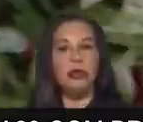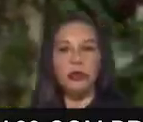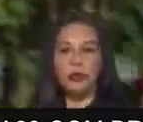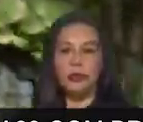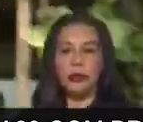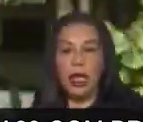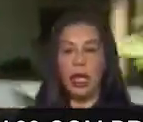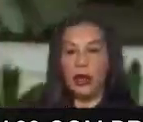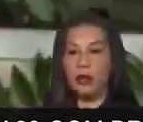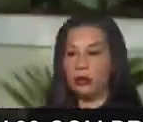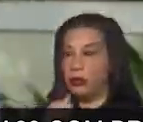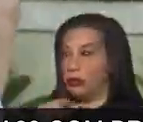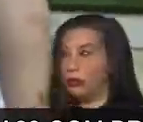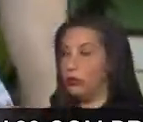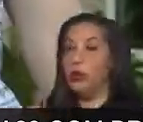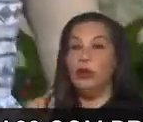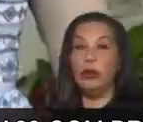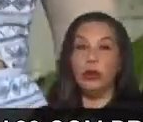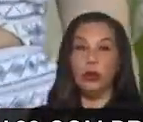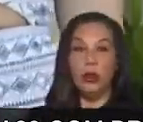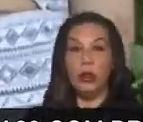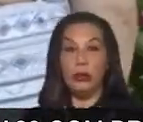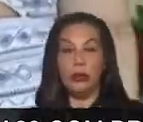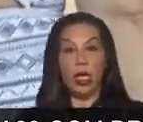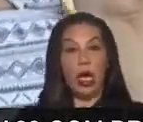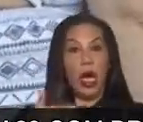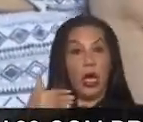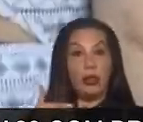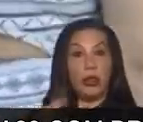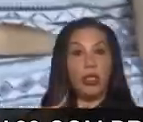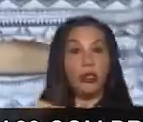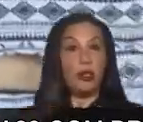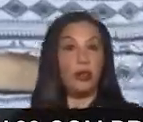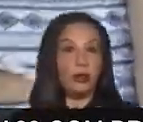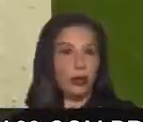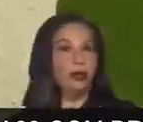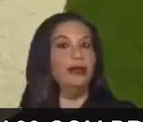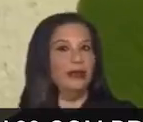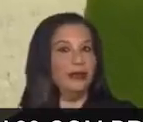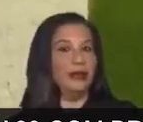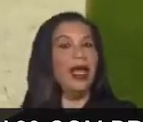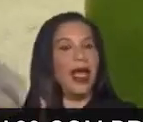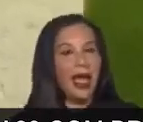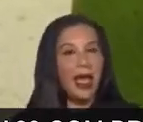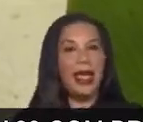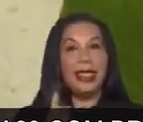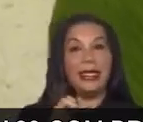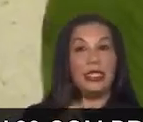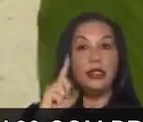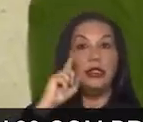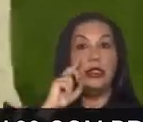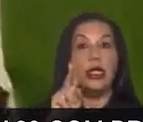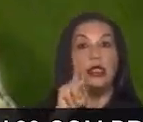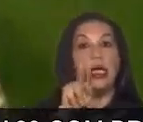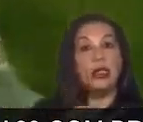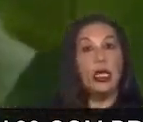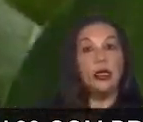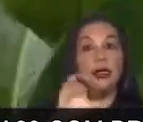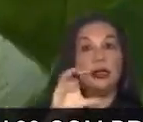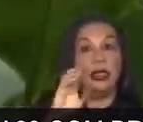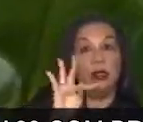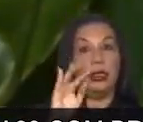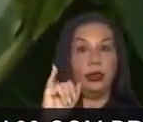A vida de Kátia pode ser dividida em antes e depois de ter tido Covid-19. Foram cerca de 15 dias internadas no